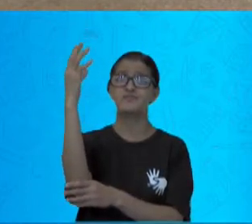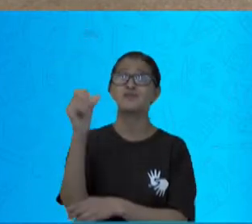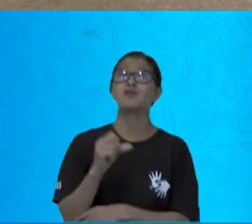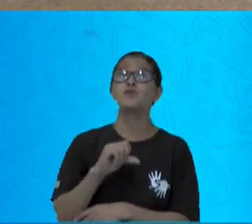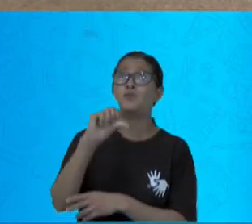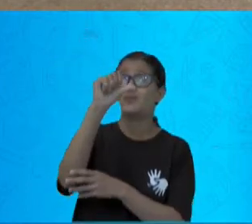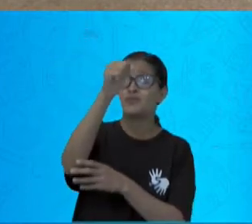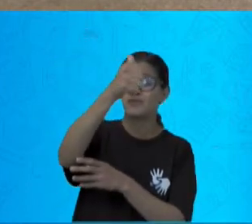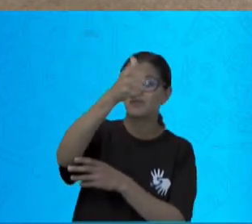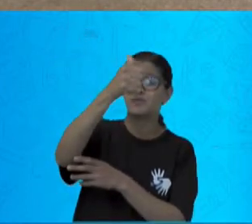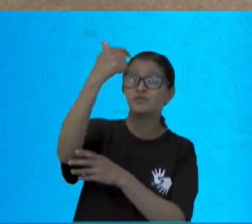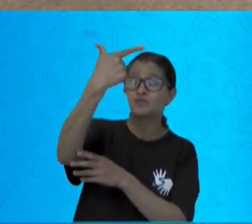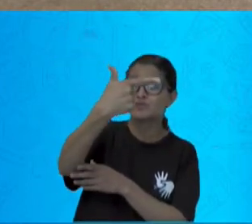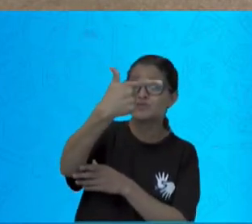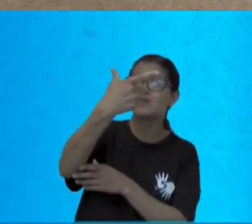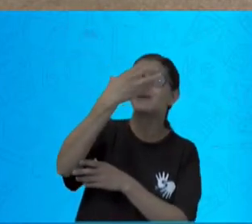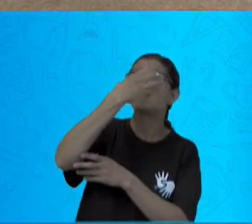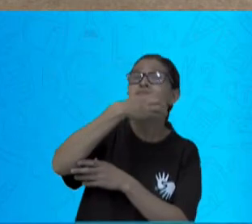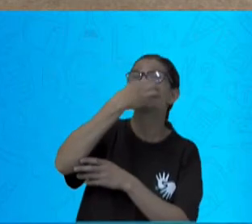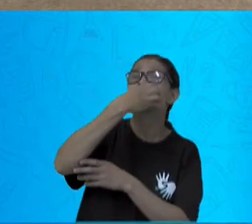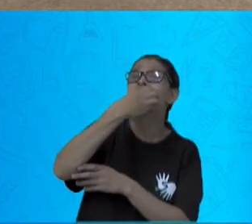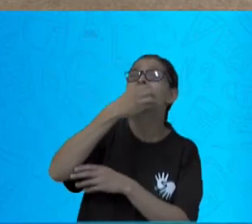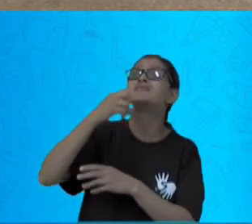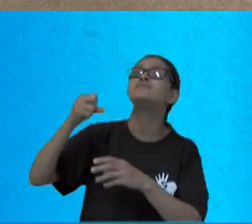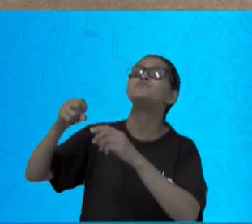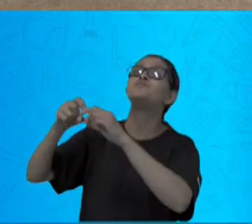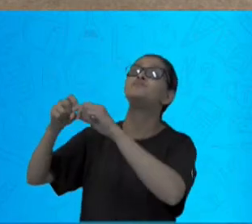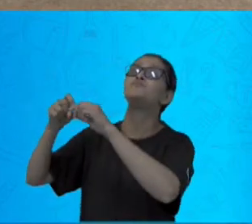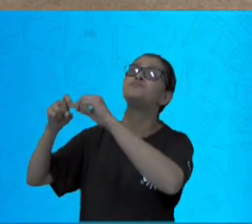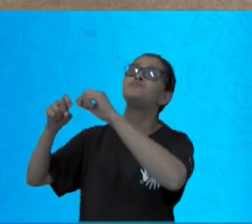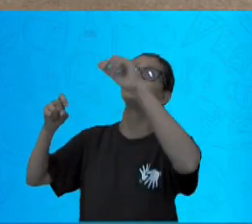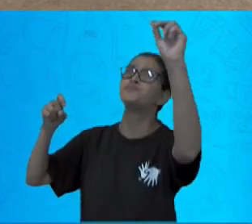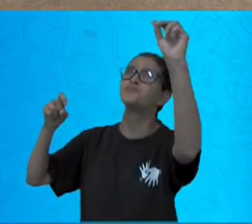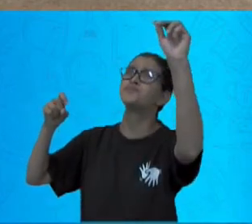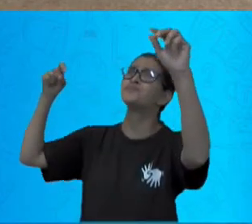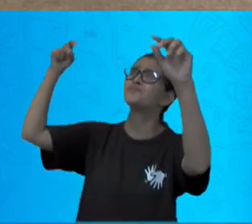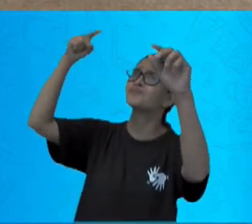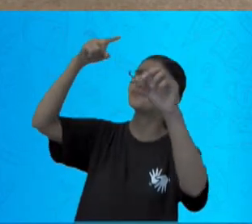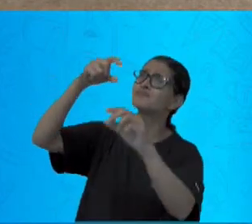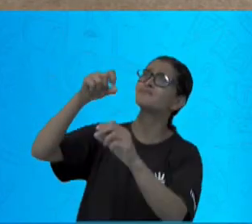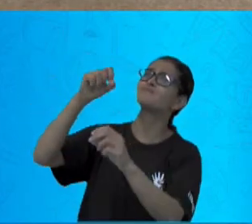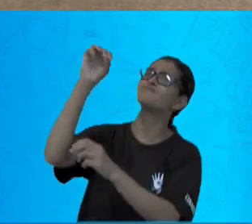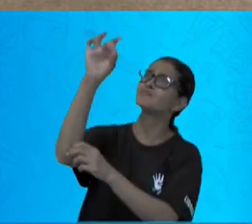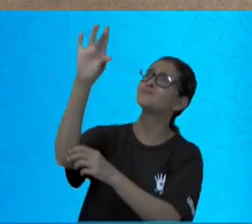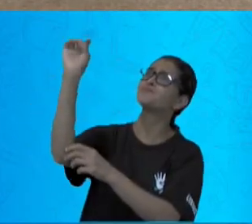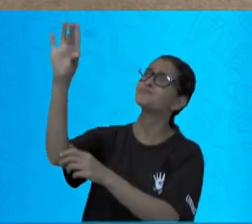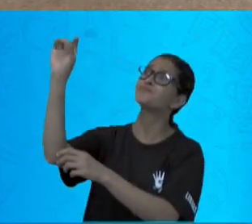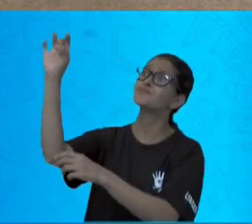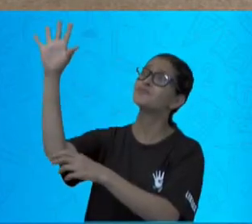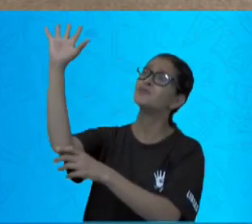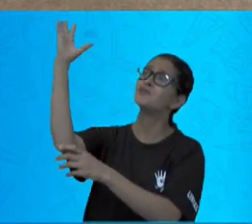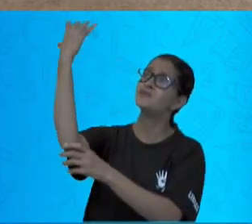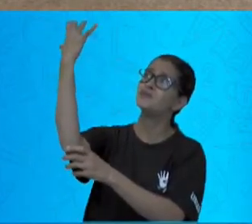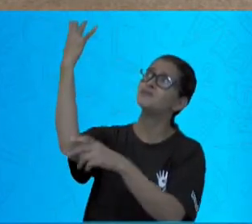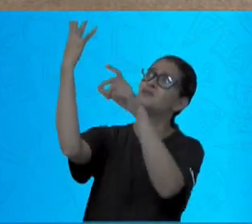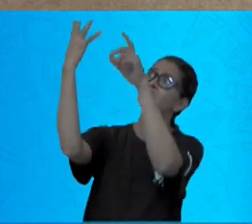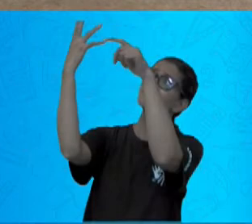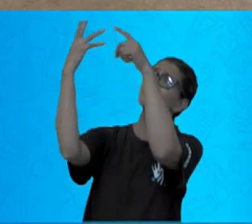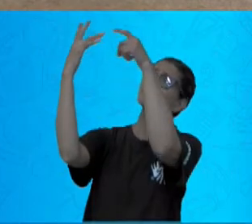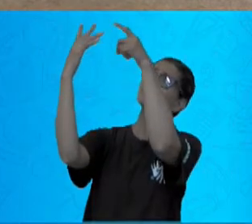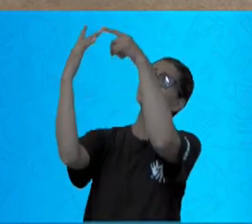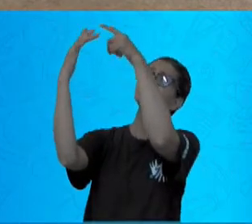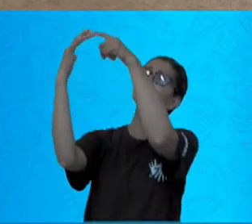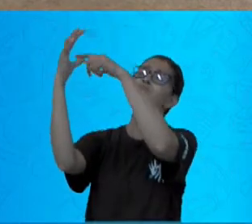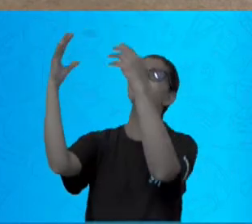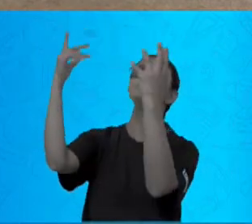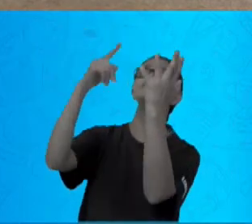12 maçãs em cada galho. Se eu tenho 12 galhos, 12 vezes 12, 144. E 144 vezes 12. Então